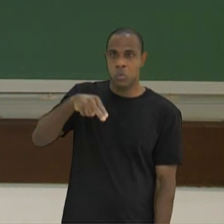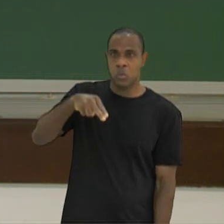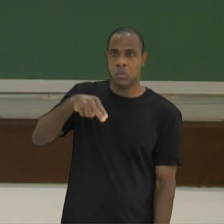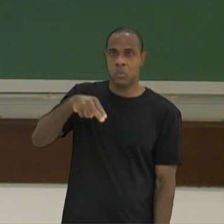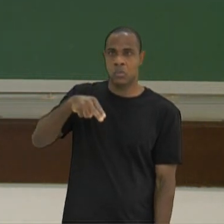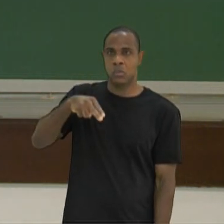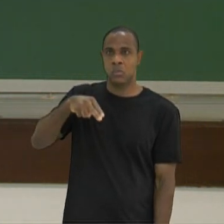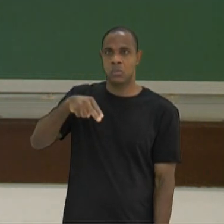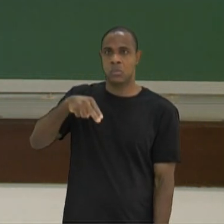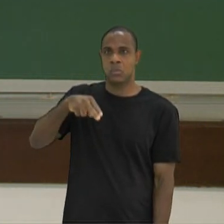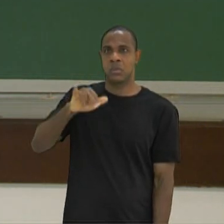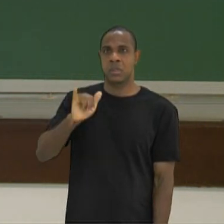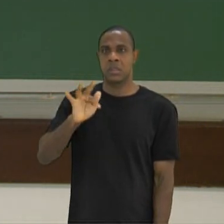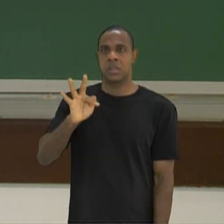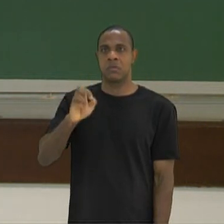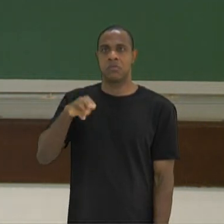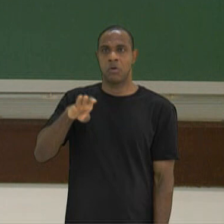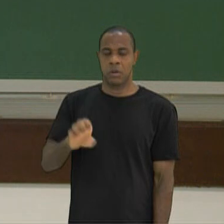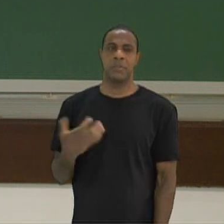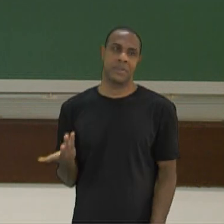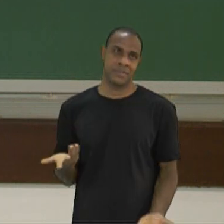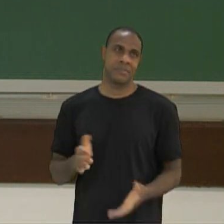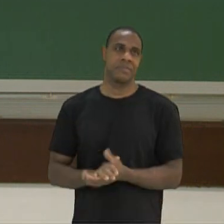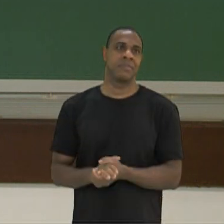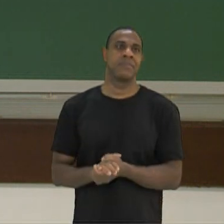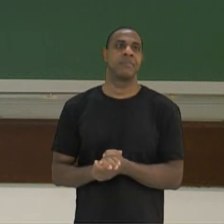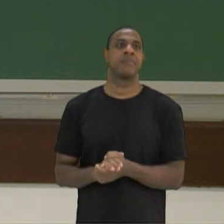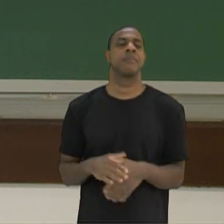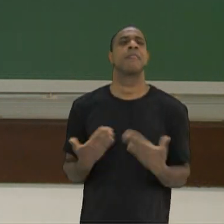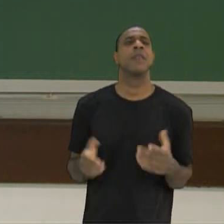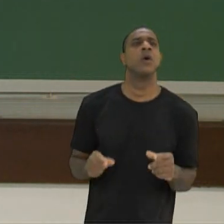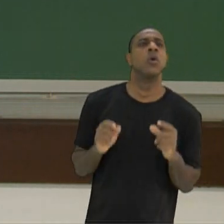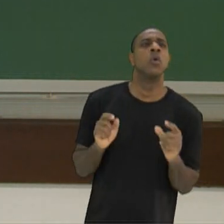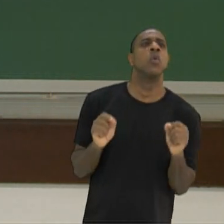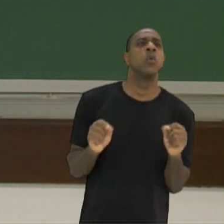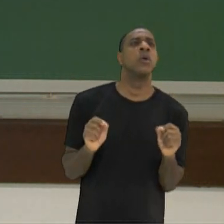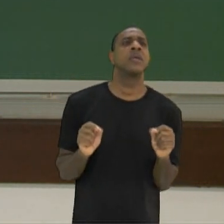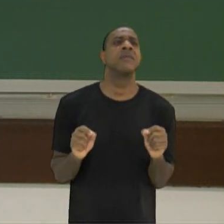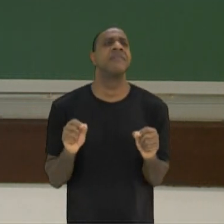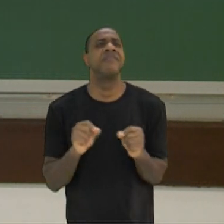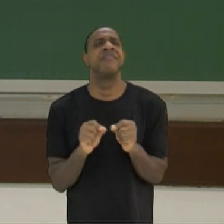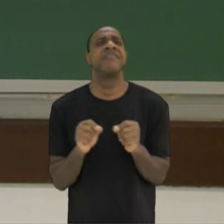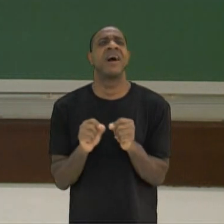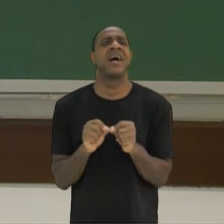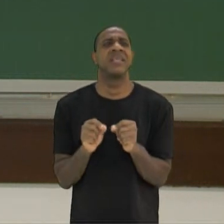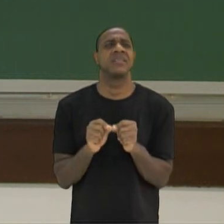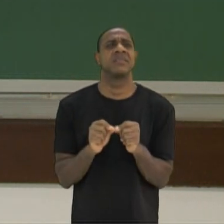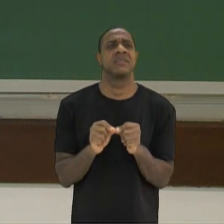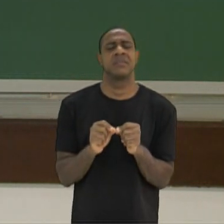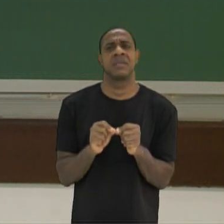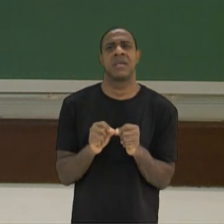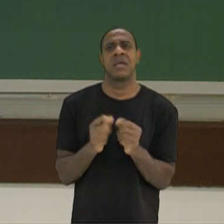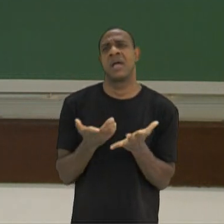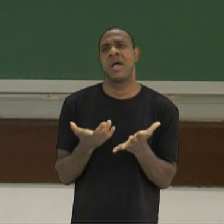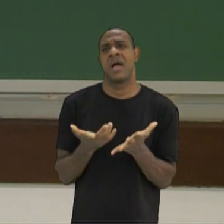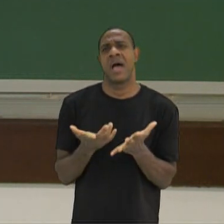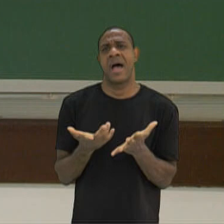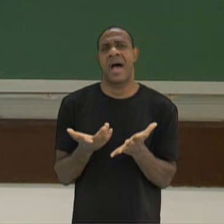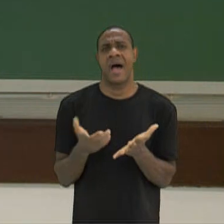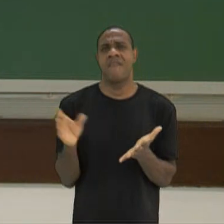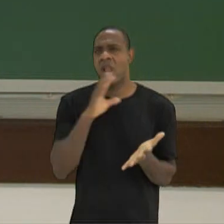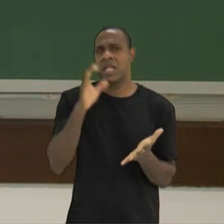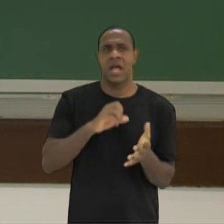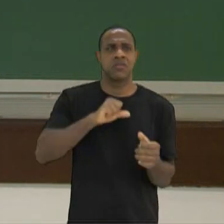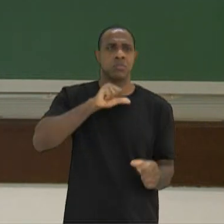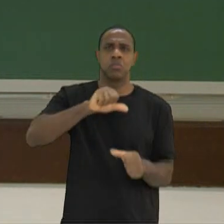sempre. A velocidade varia, tá? E o que faz, afinal, essa velocidade variar? É justamente aí que